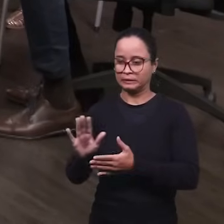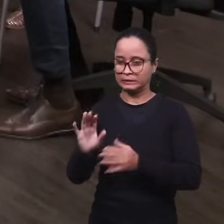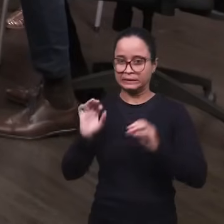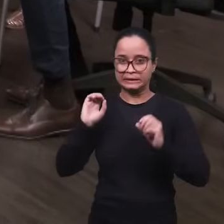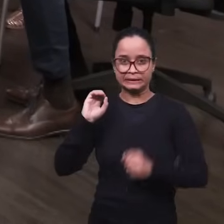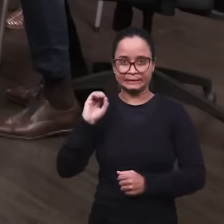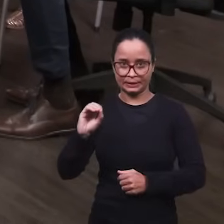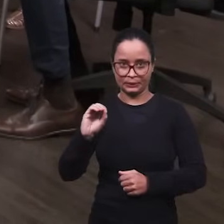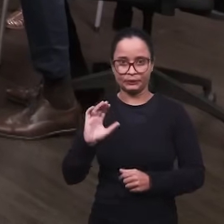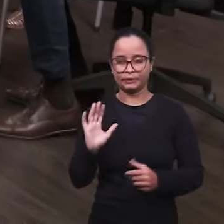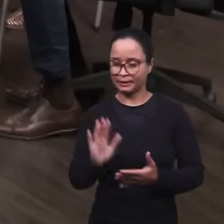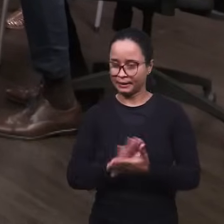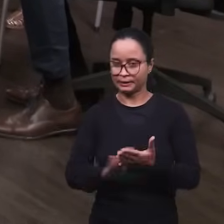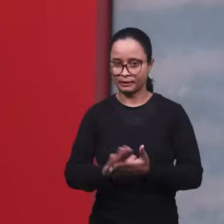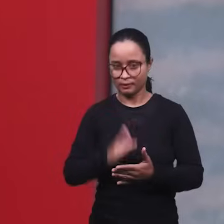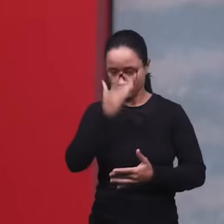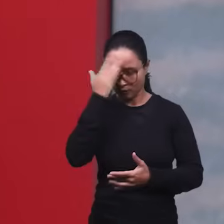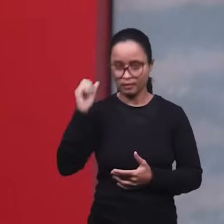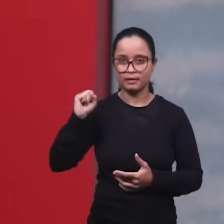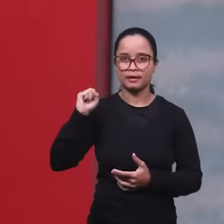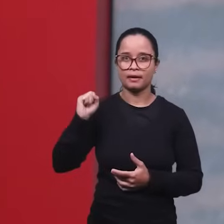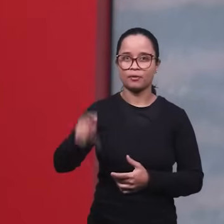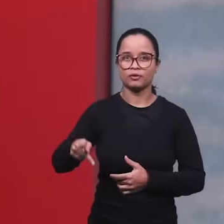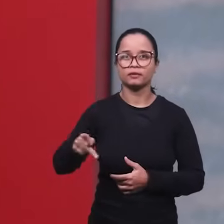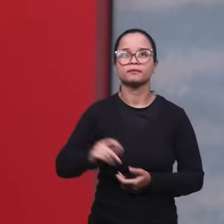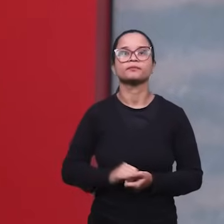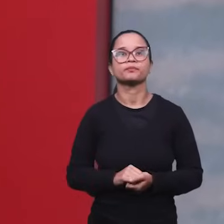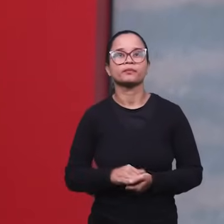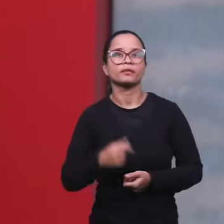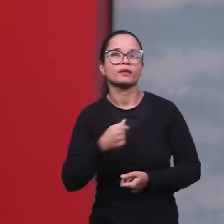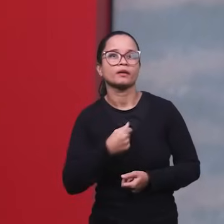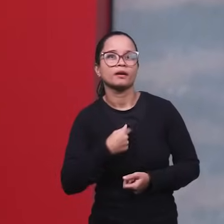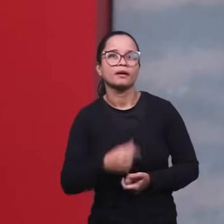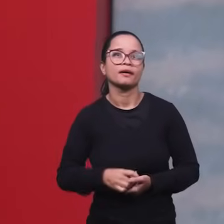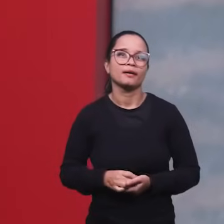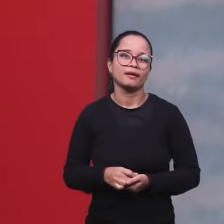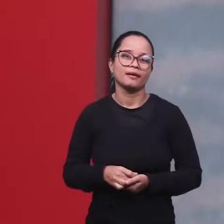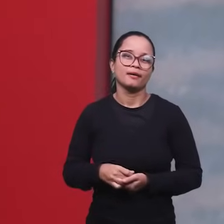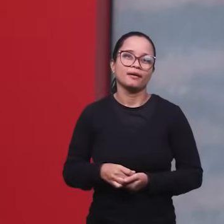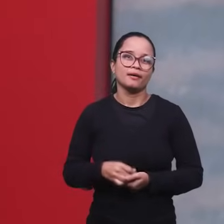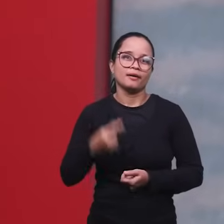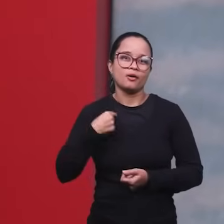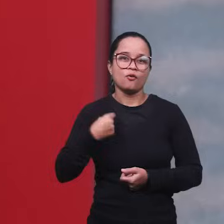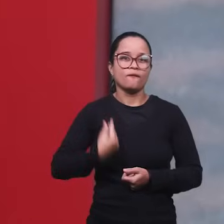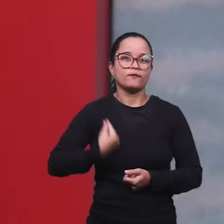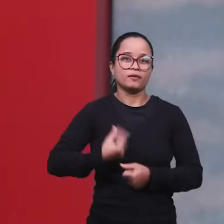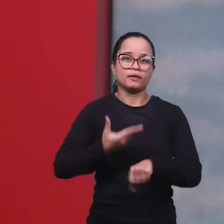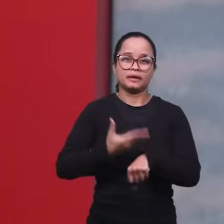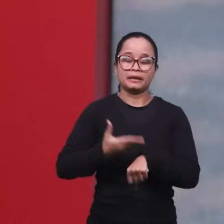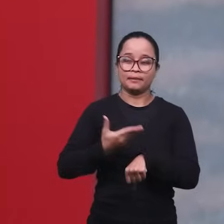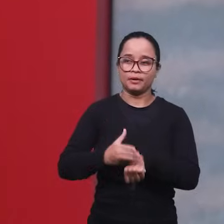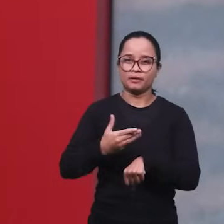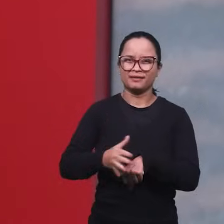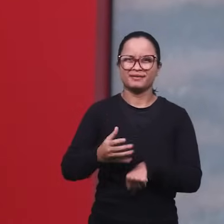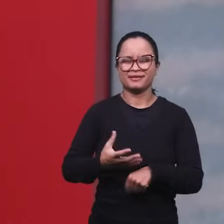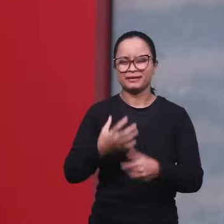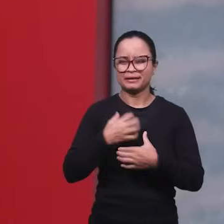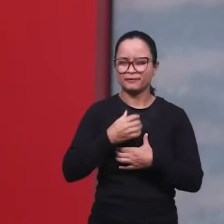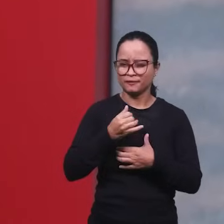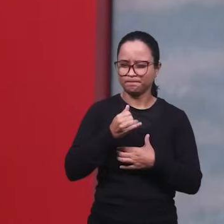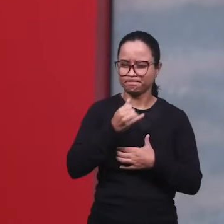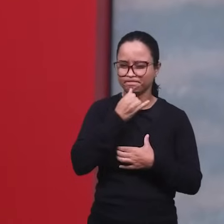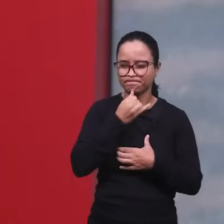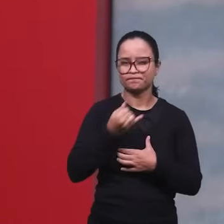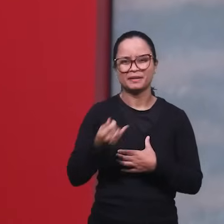Então, muitos que se aposentam, eu tenho essa vivência de ver assim, na prática, muitas vezes, a